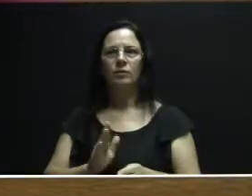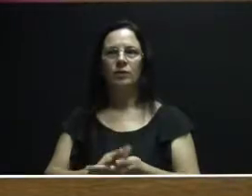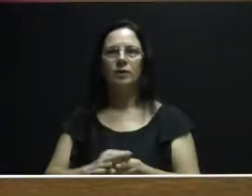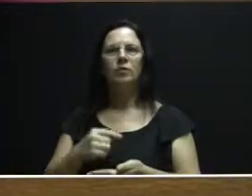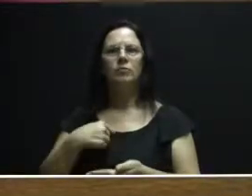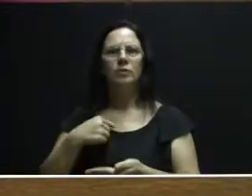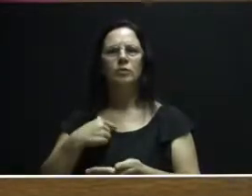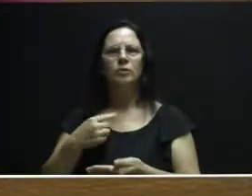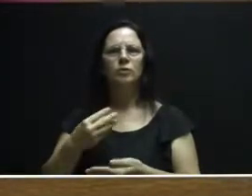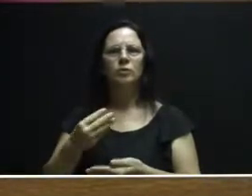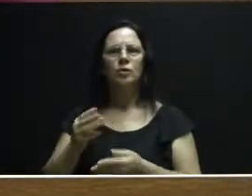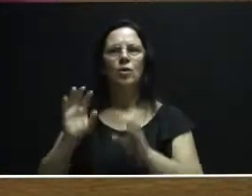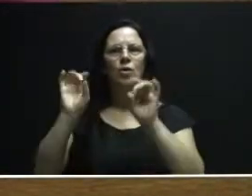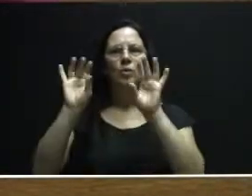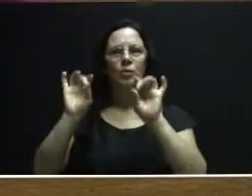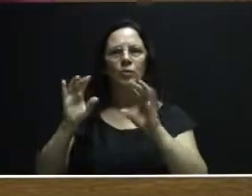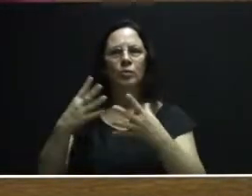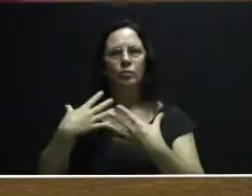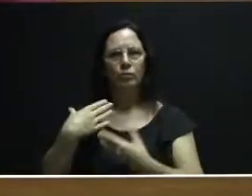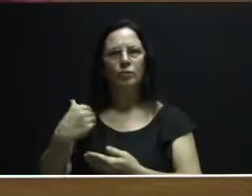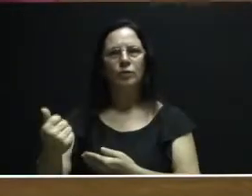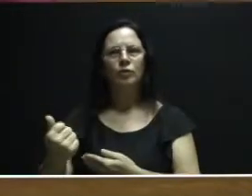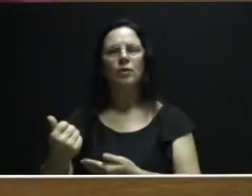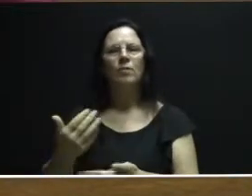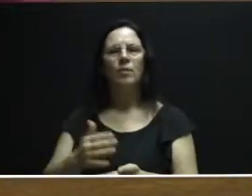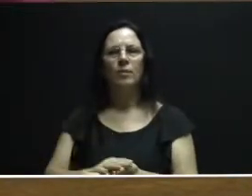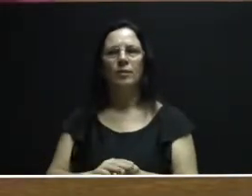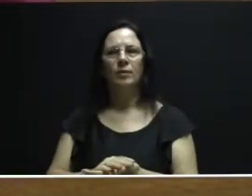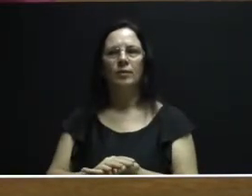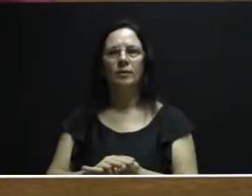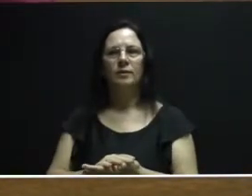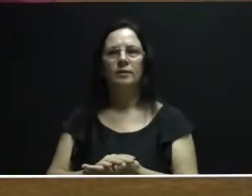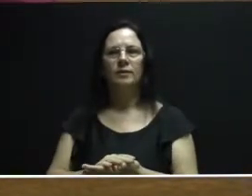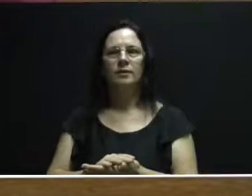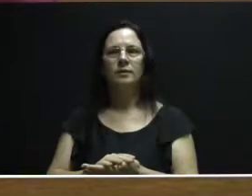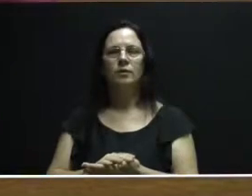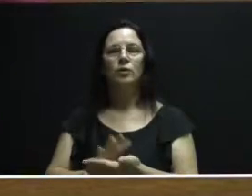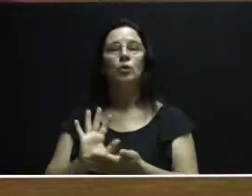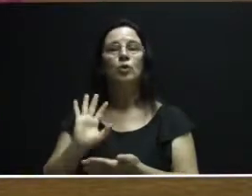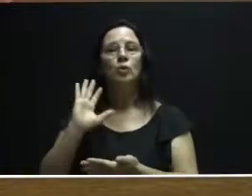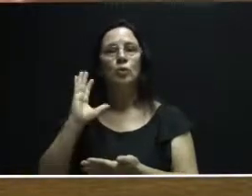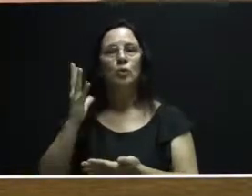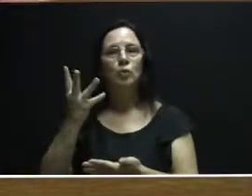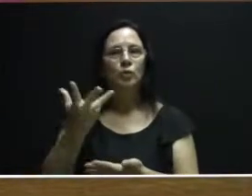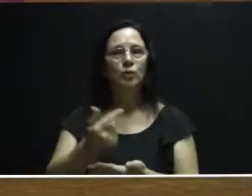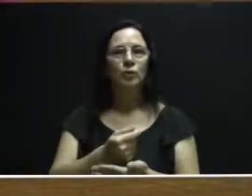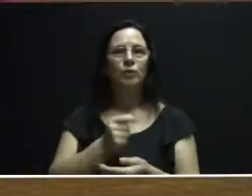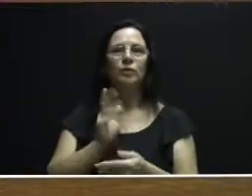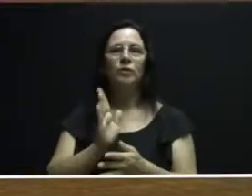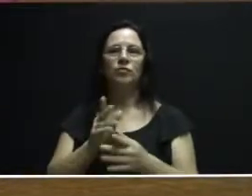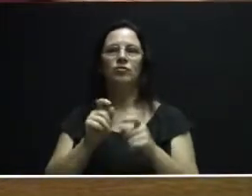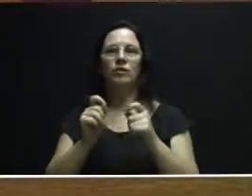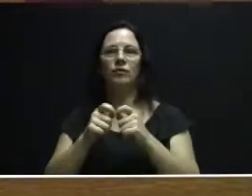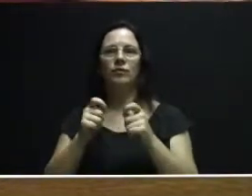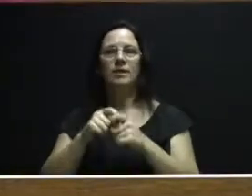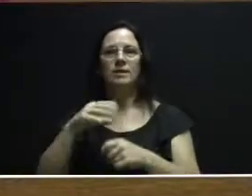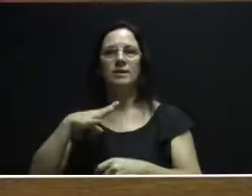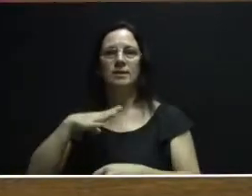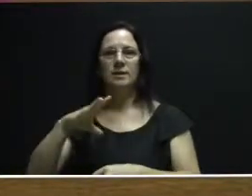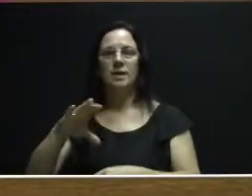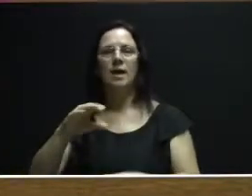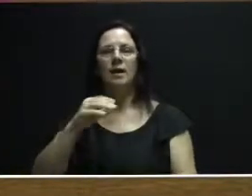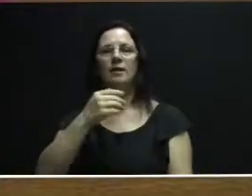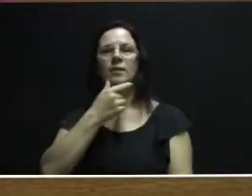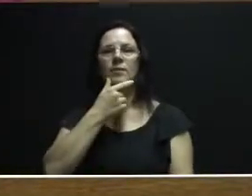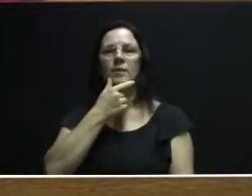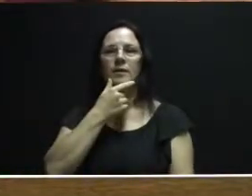nessa casa, por tudo aquilo que eu me considero, né, que realizei nessa cidade. O nosso maior espelho, né, a professora Roseli Bueno